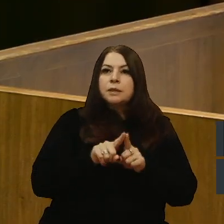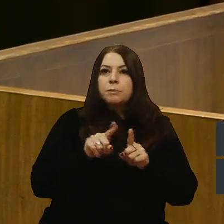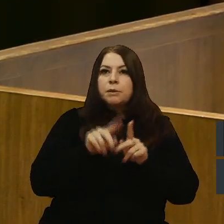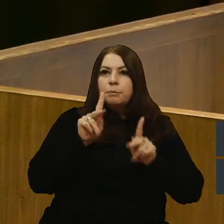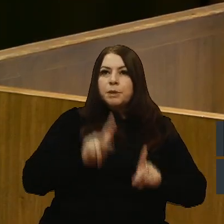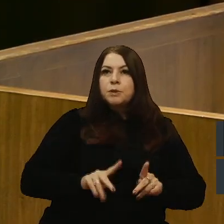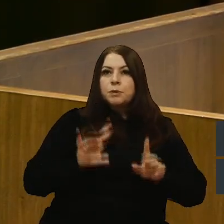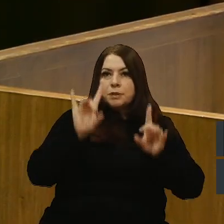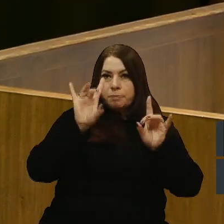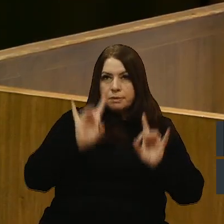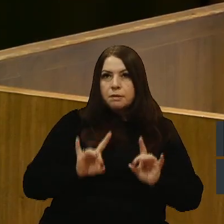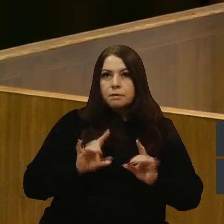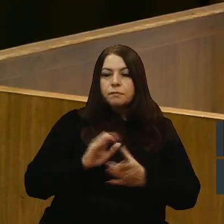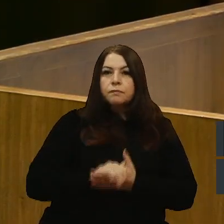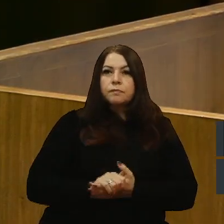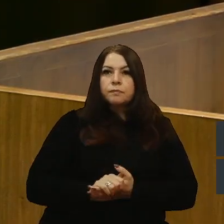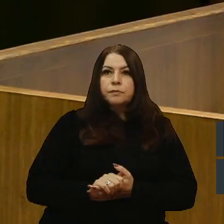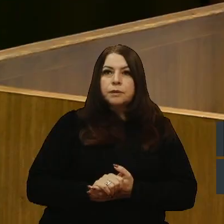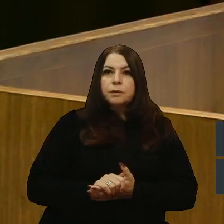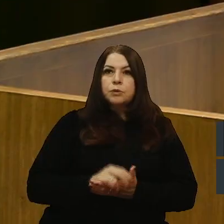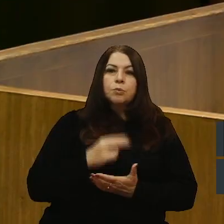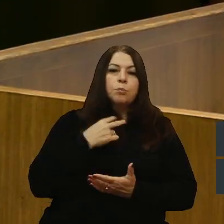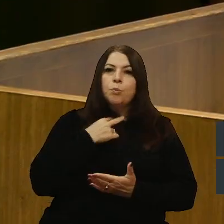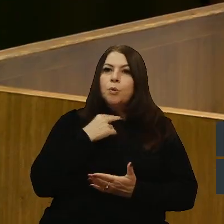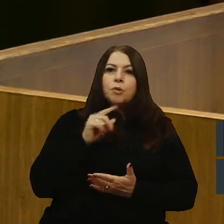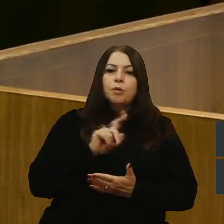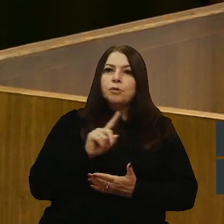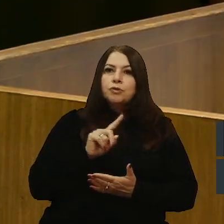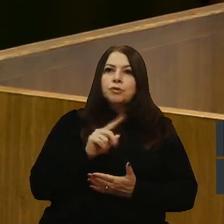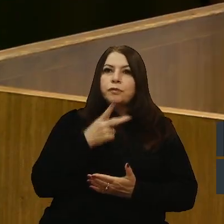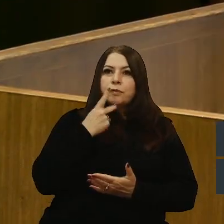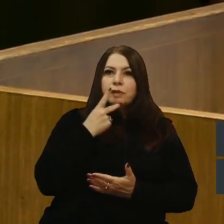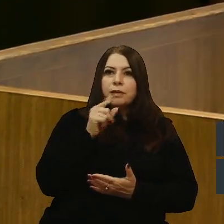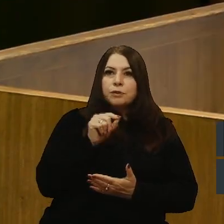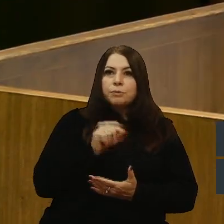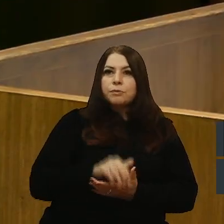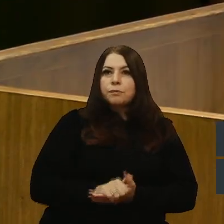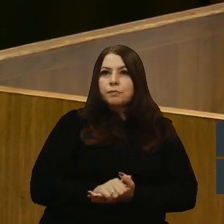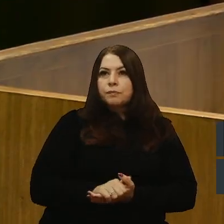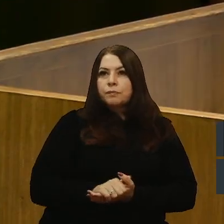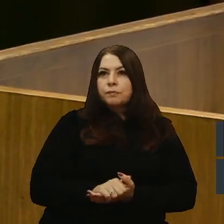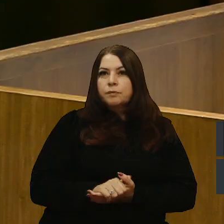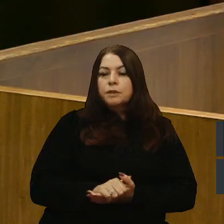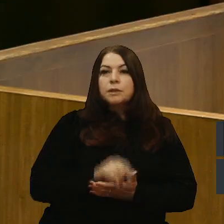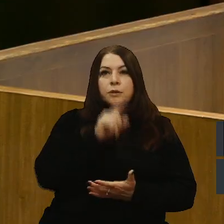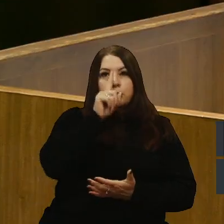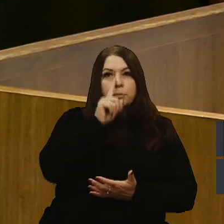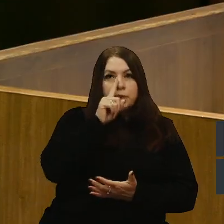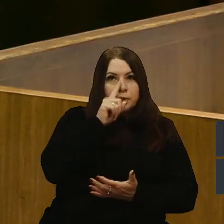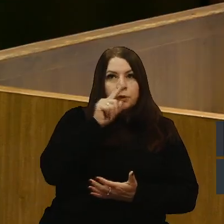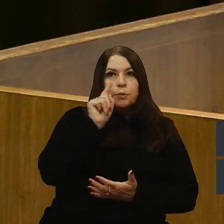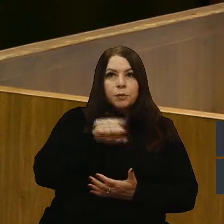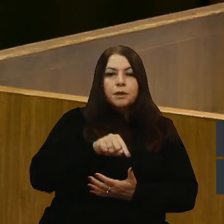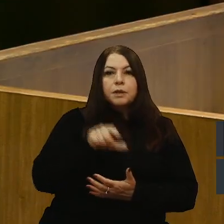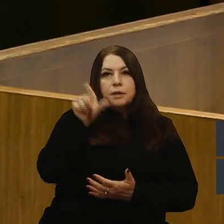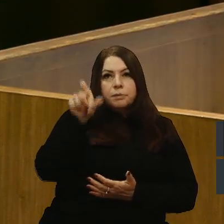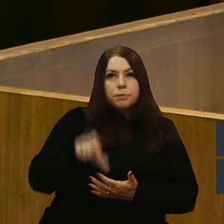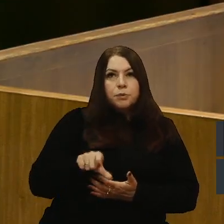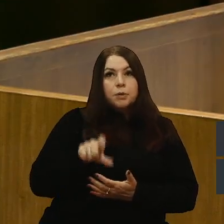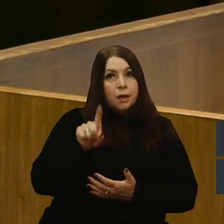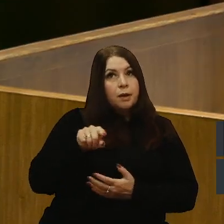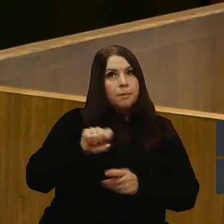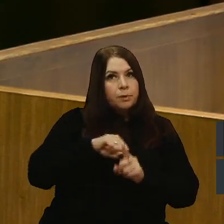pessoas especiais. E a gente não pode deixar de falar sobre isso e do perigo que essa pessoa é